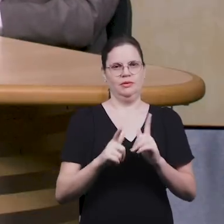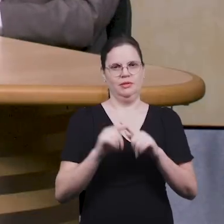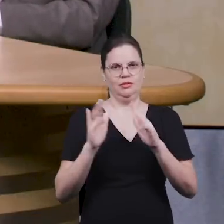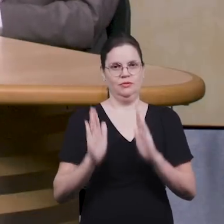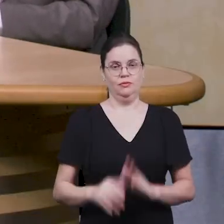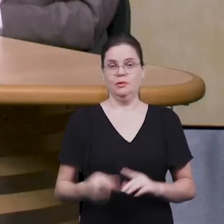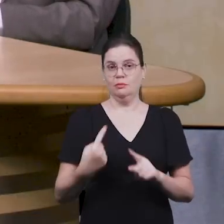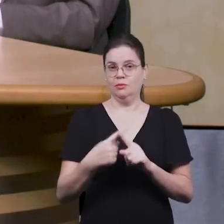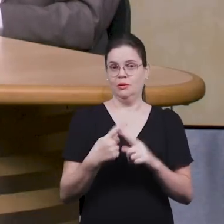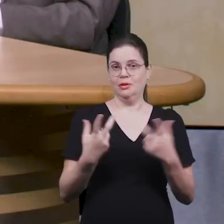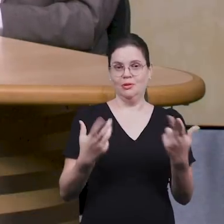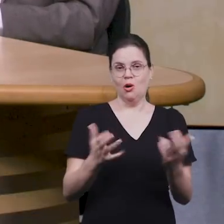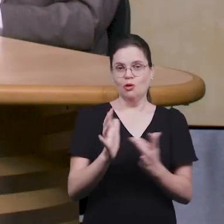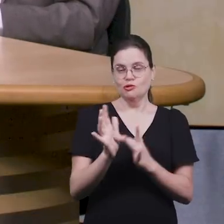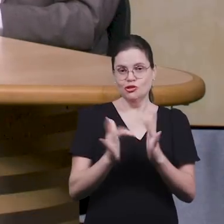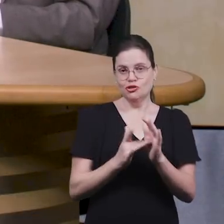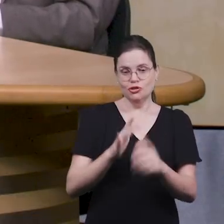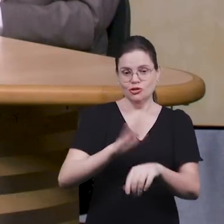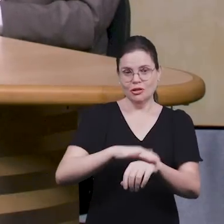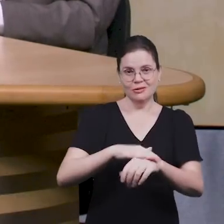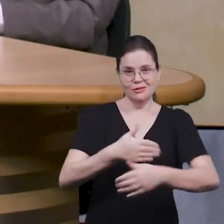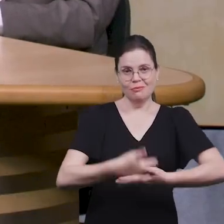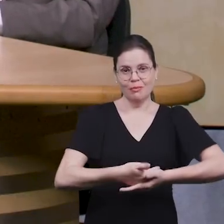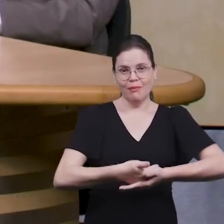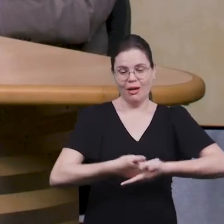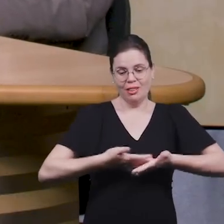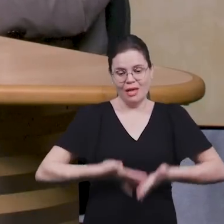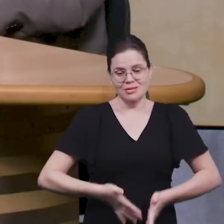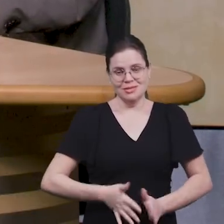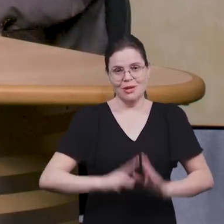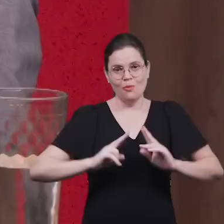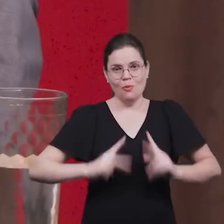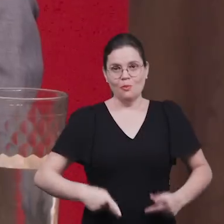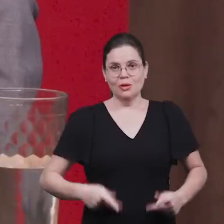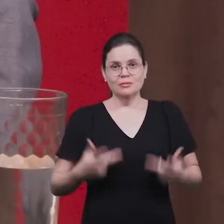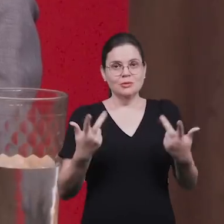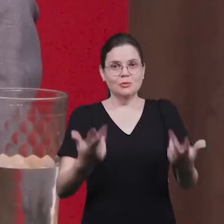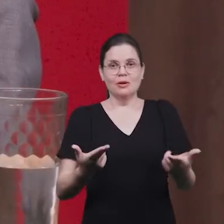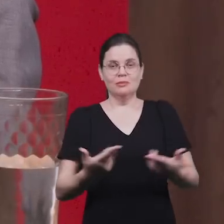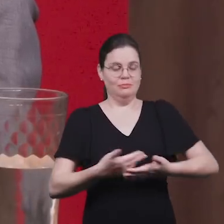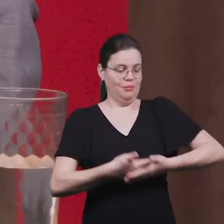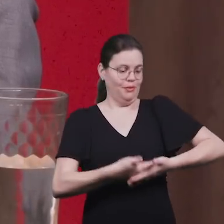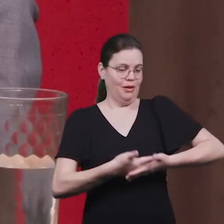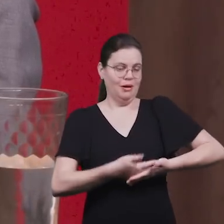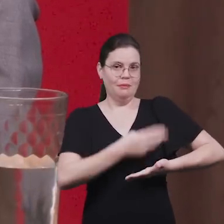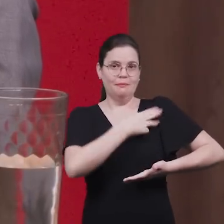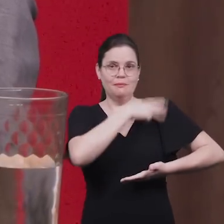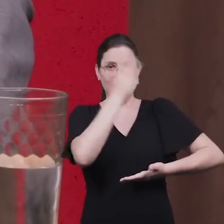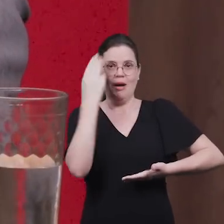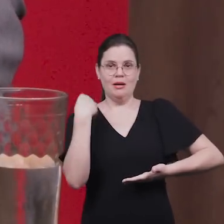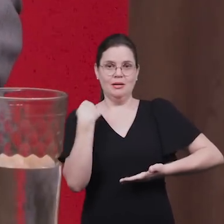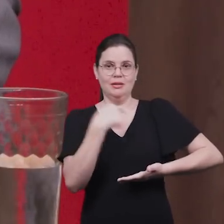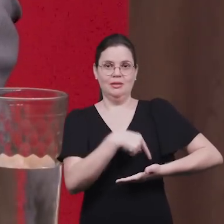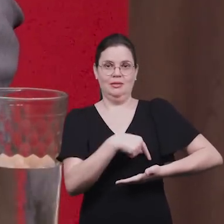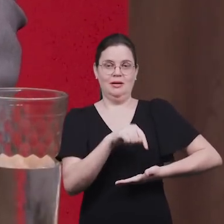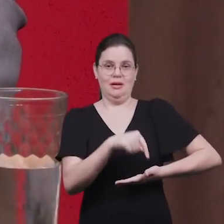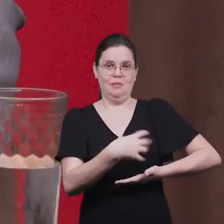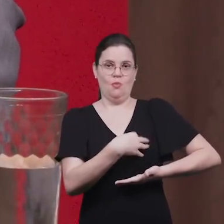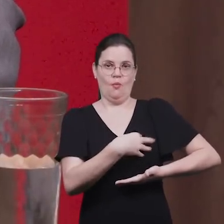próprio Jesus, isso acontece com Jesus. Quando ele